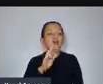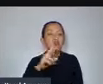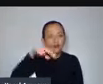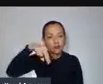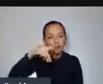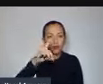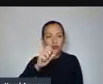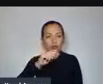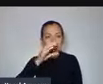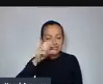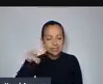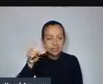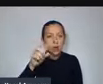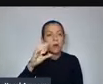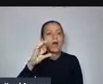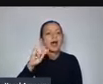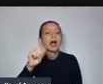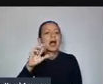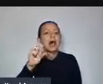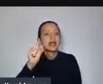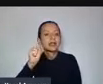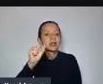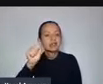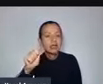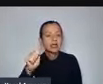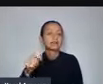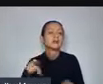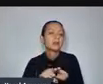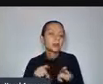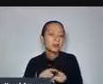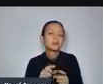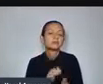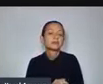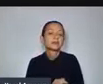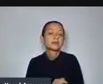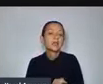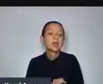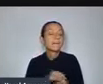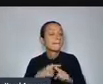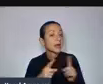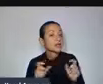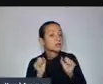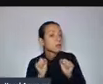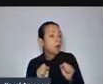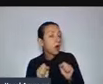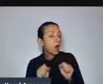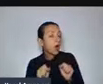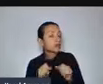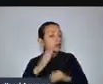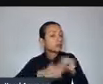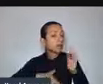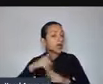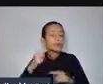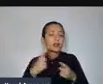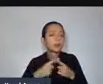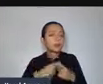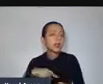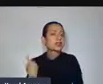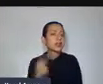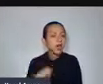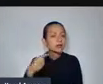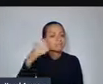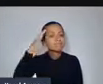nosso saber aonde é necessário. E a gente só pode fazer isso quando, filosoficamente, nós estamos preparados para nos